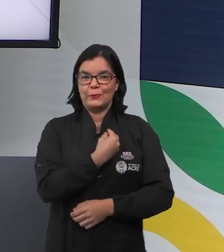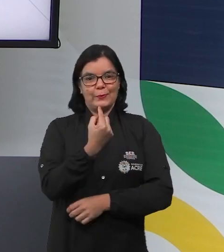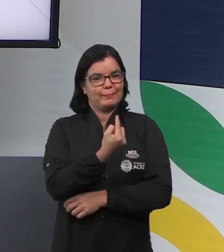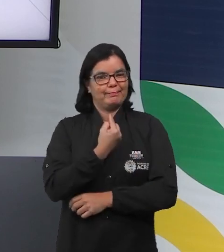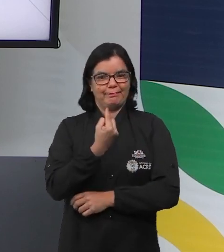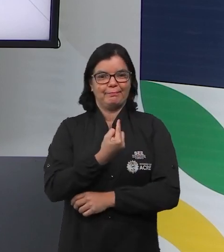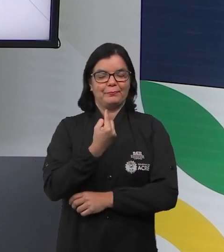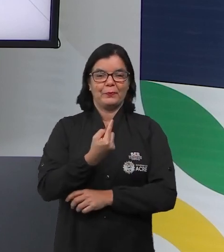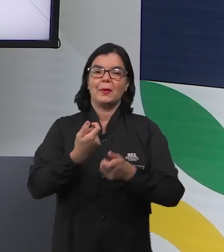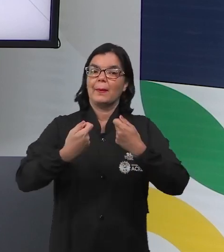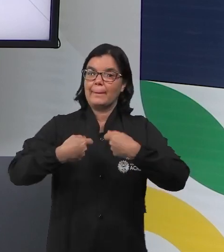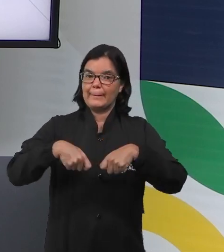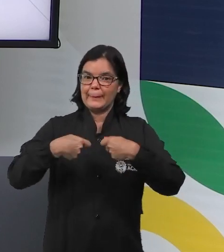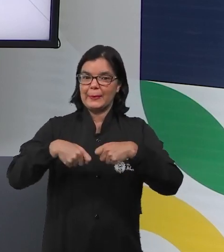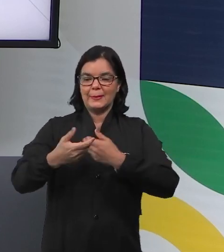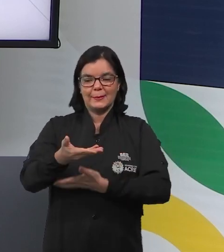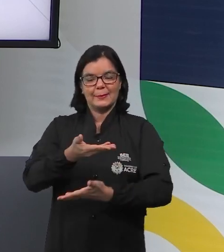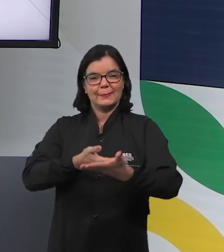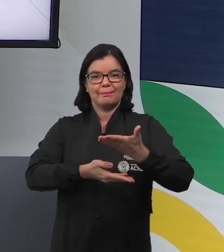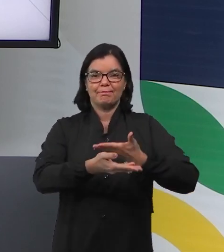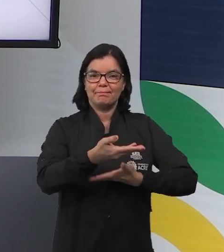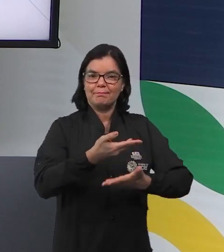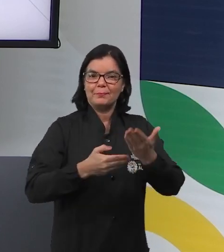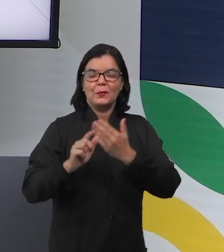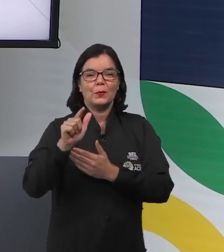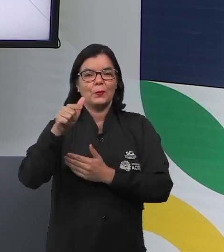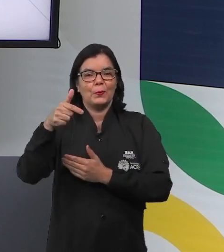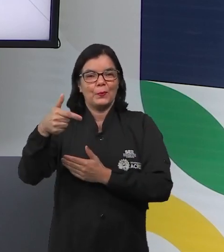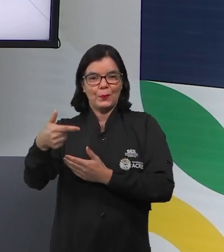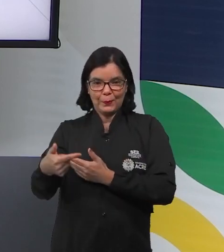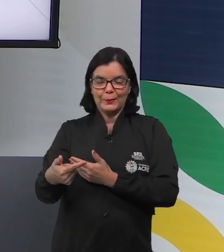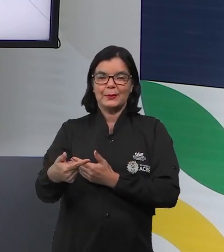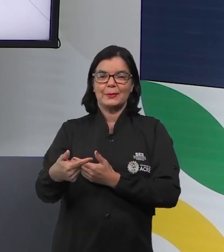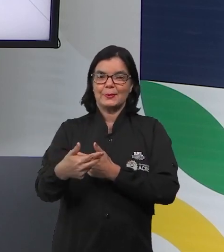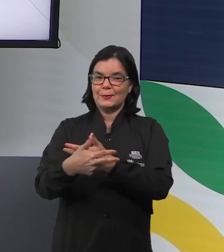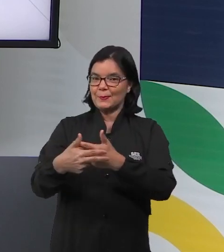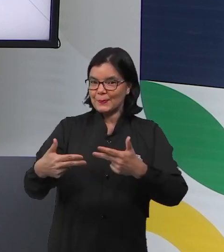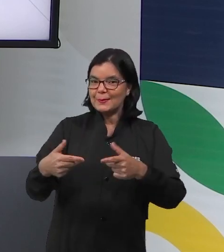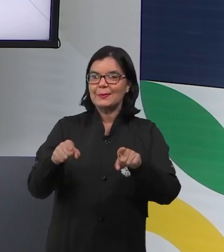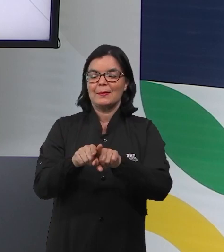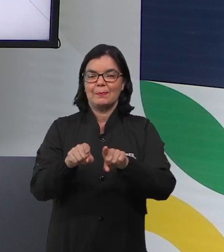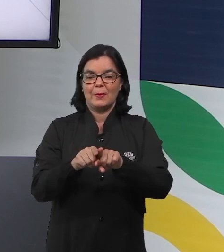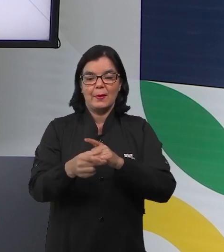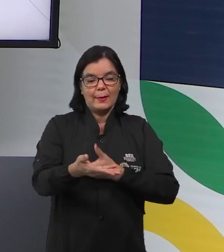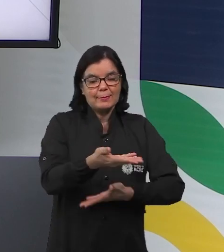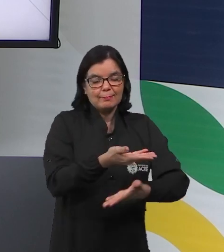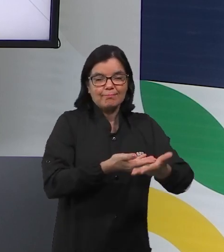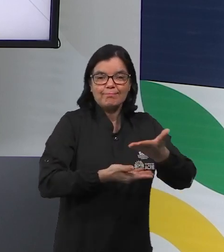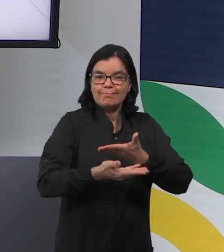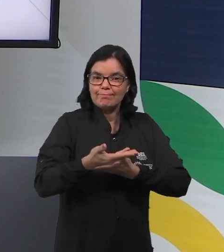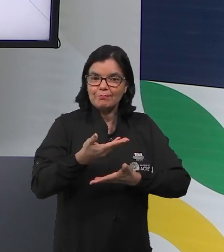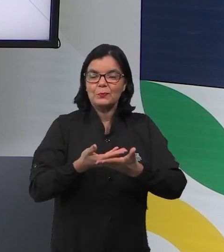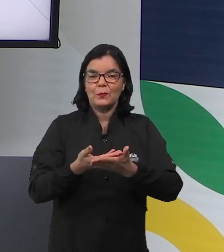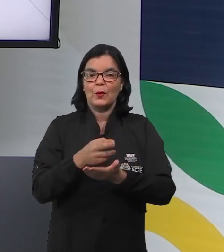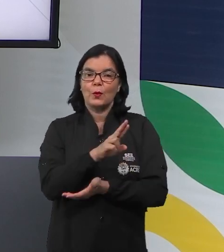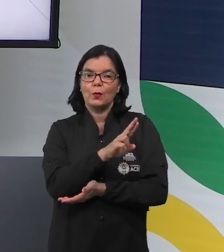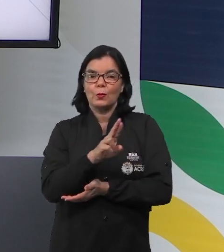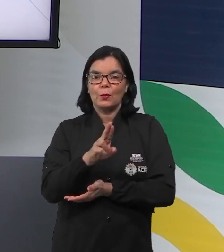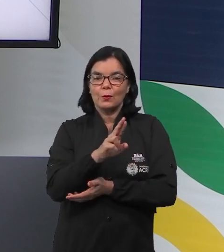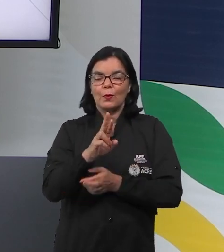isolado. Ele precisa interagir com outros tipos de seres vivos. E essa interação recebe o nome